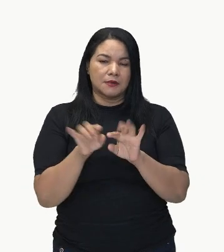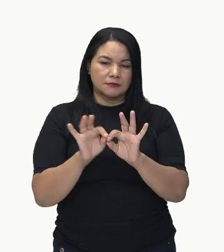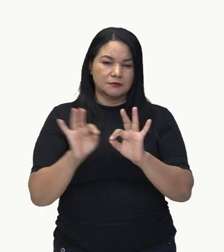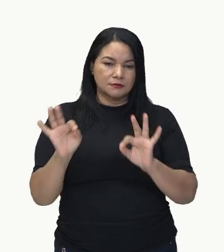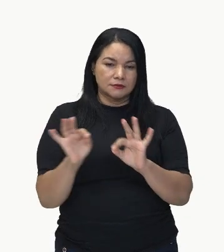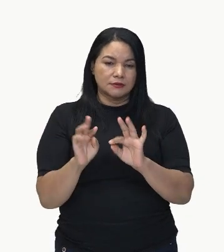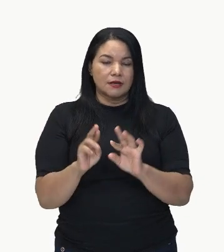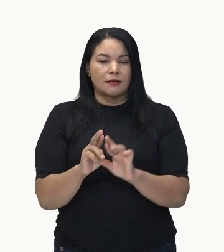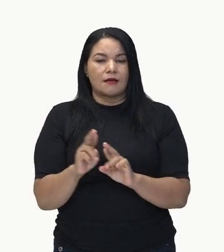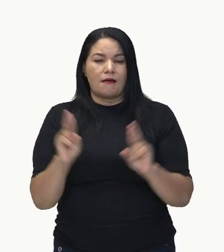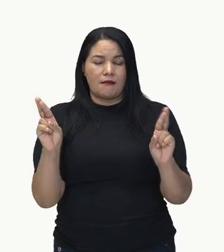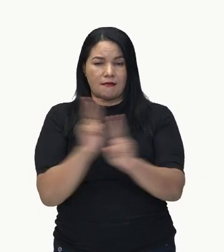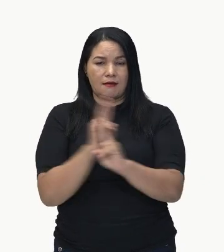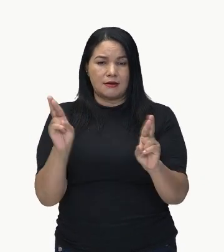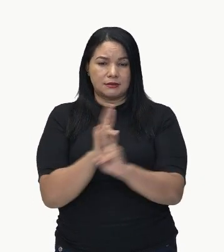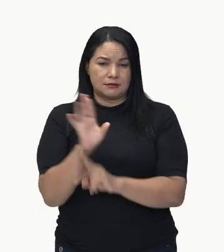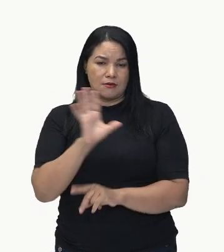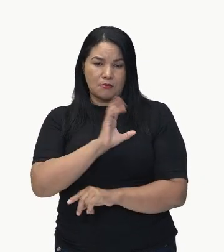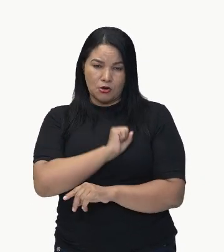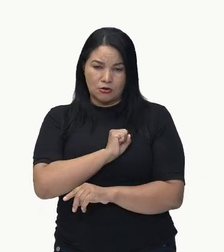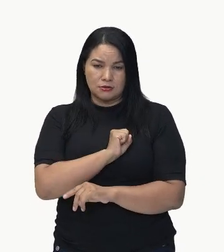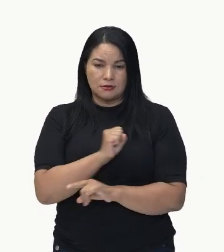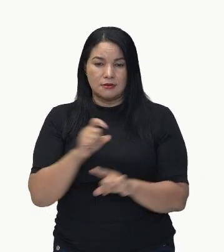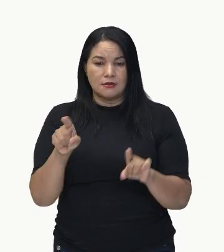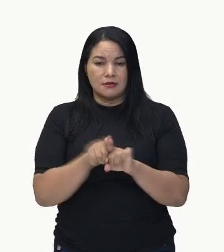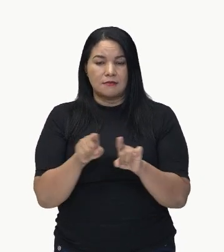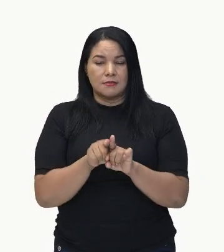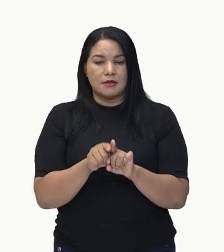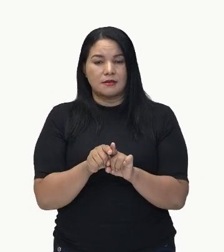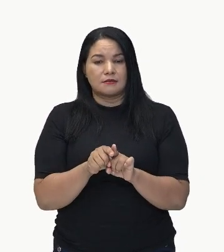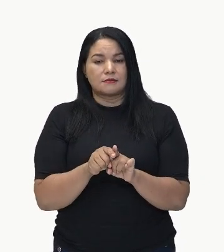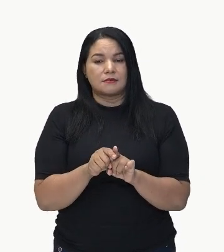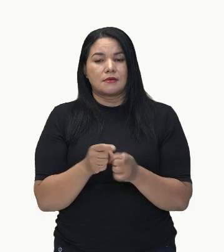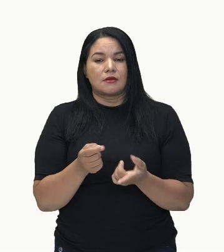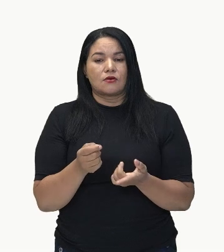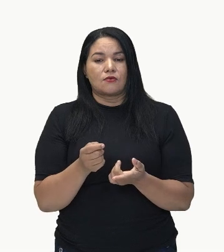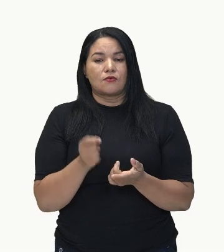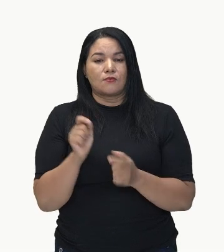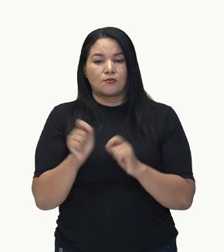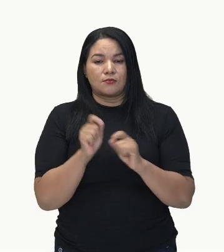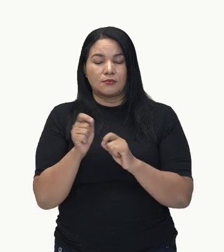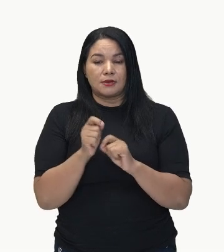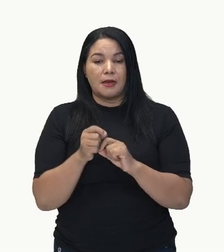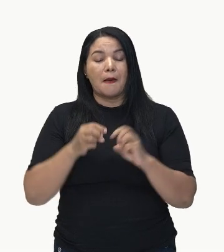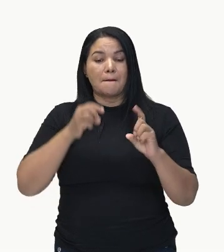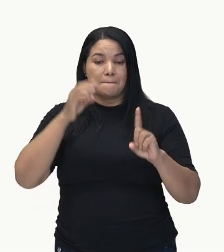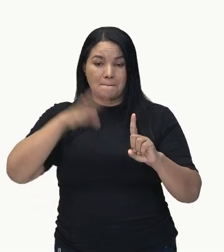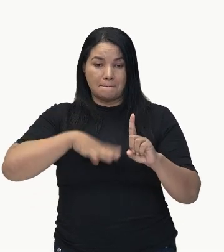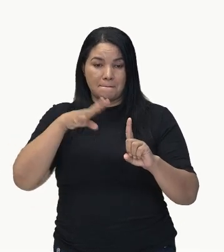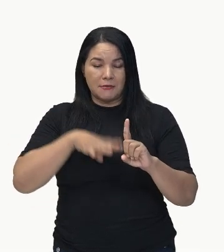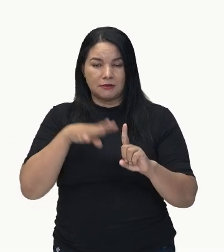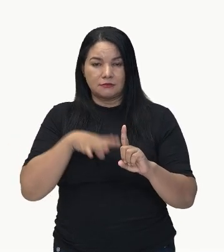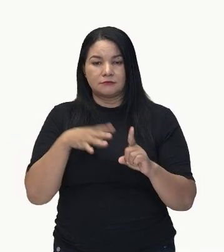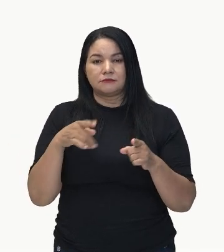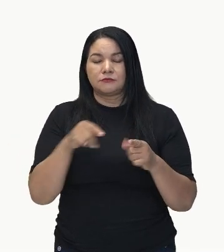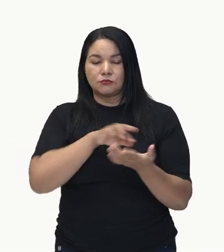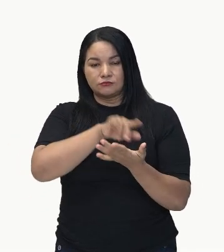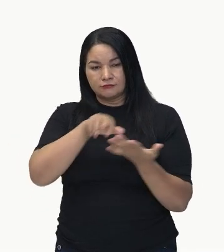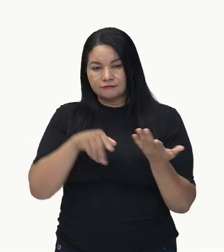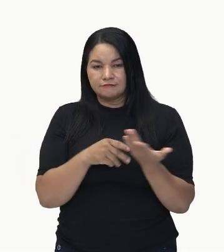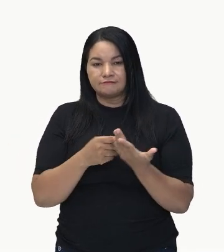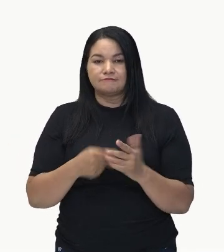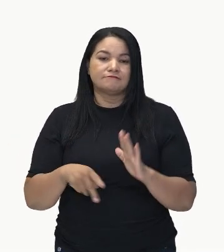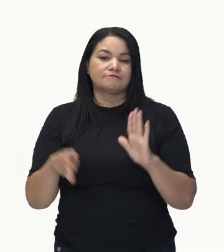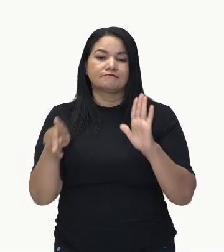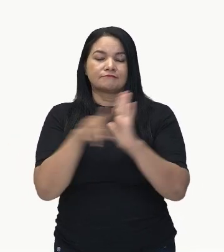relação amorosa, presença mitológica pagã. Essas são características da literatura clássica e